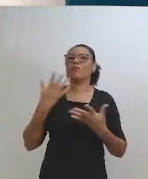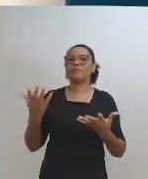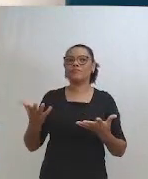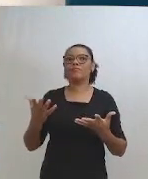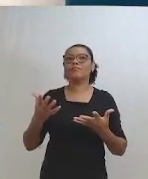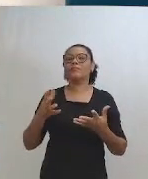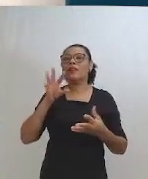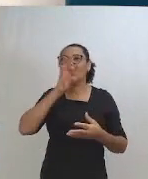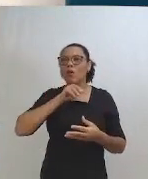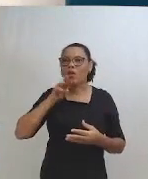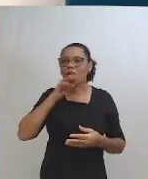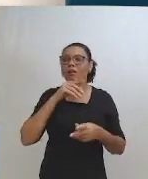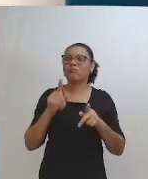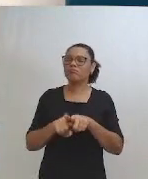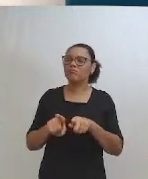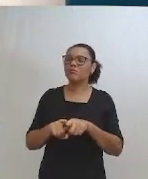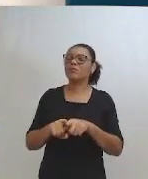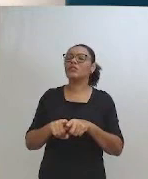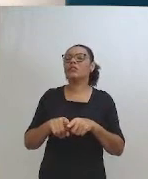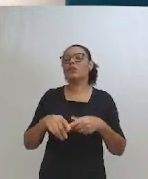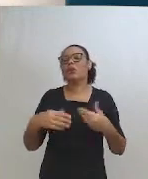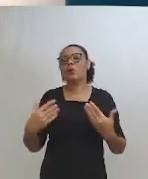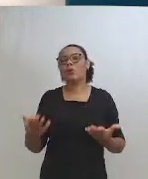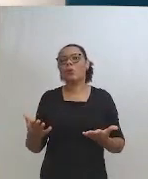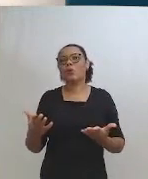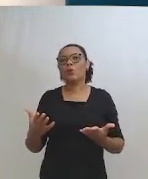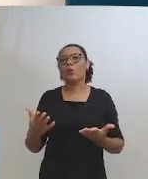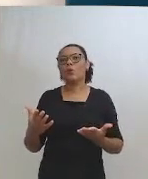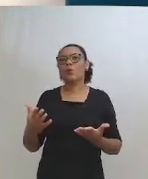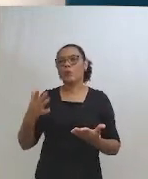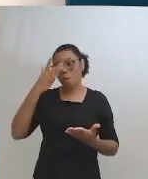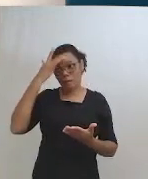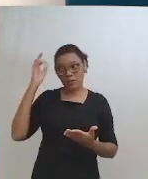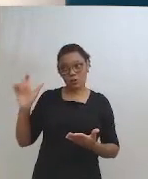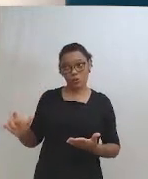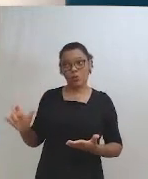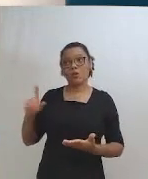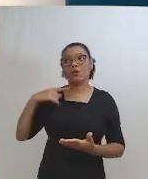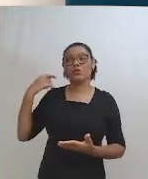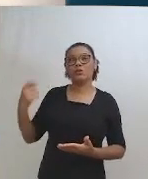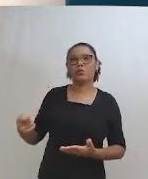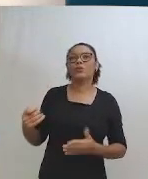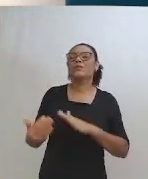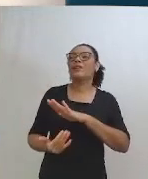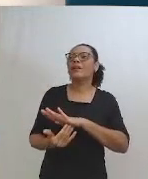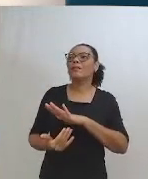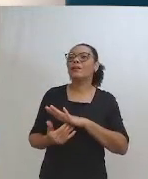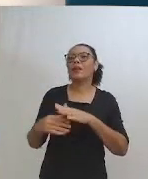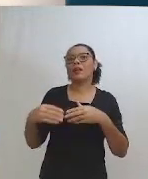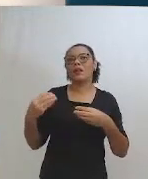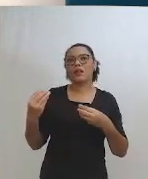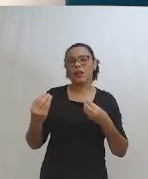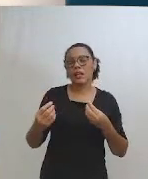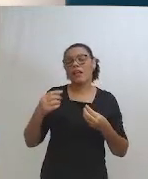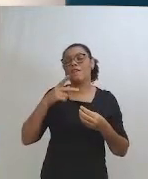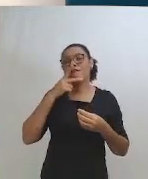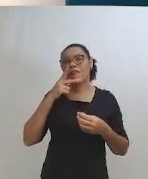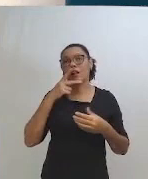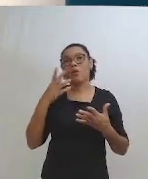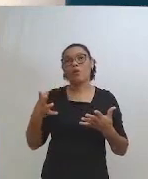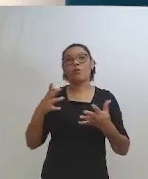persecução. Ora, o doutor juiz deveria se limitar, como diz a lei. O termo da lei diz que o